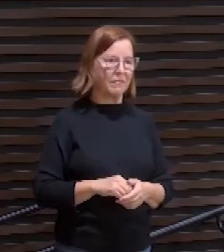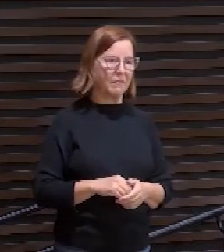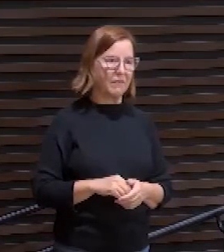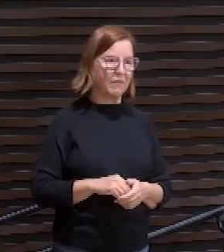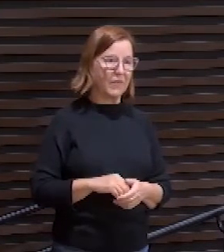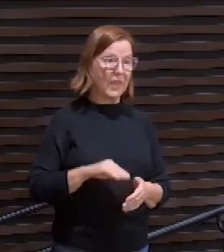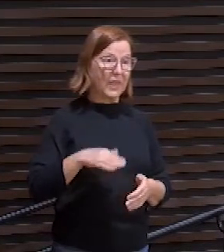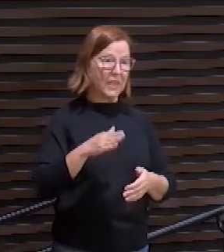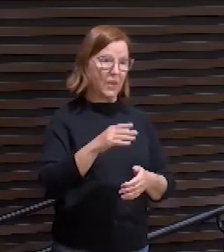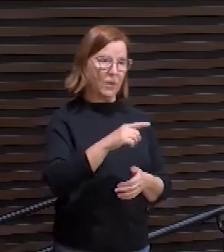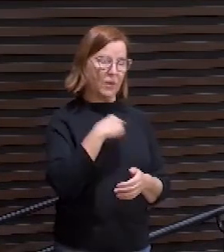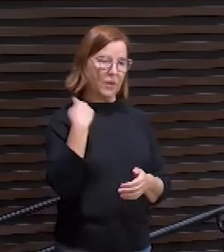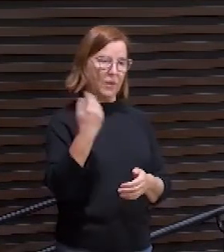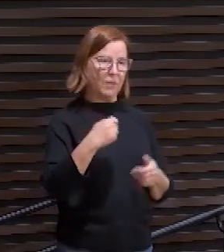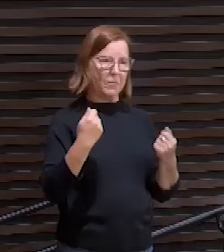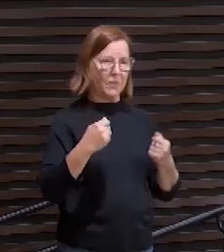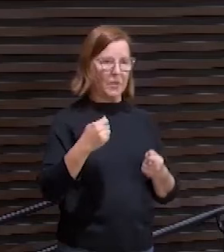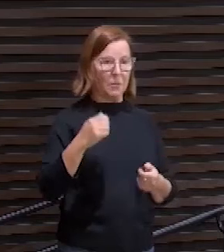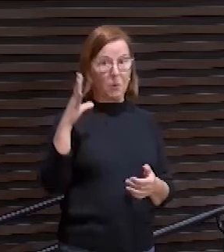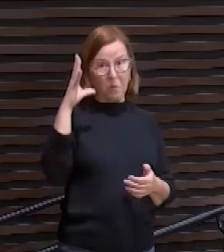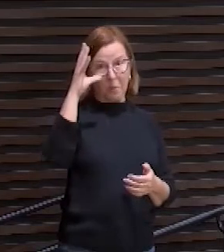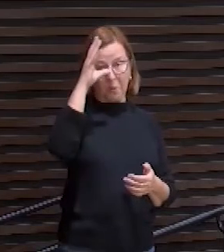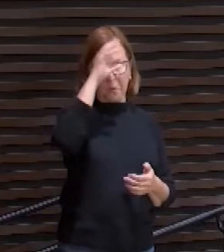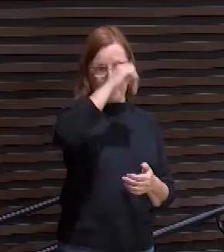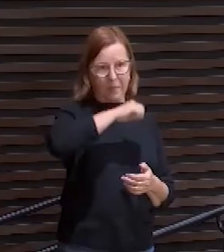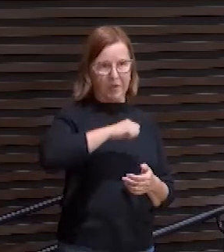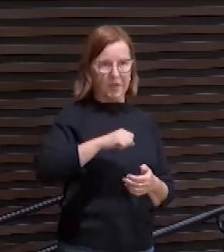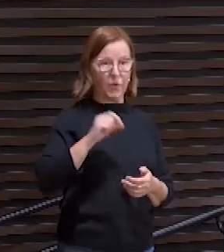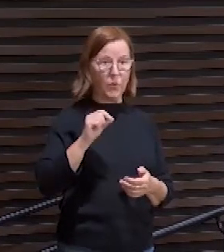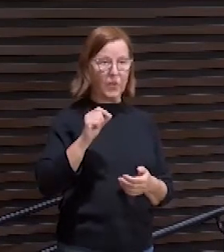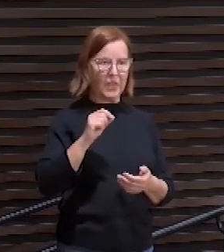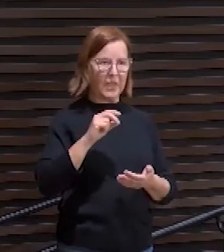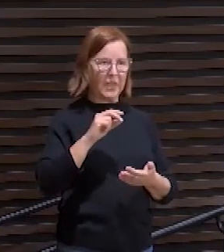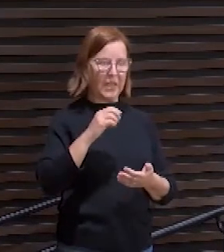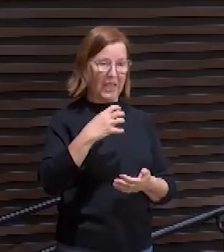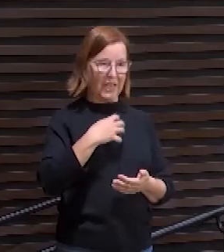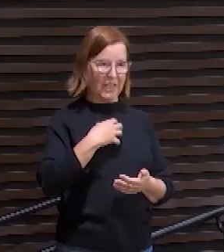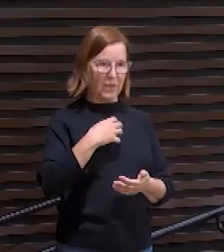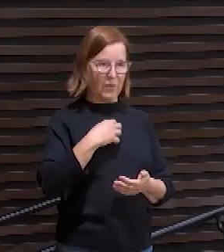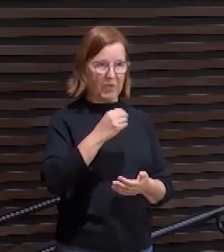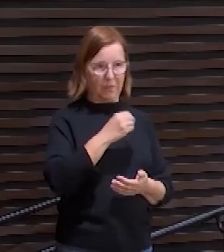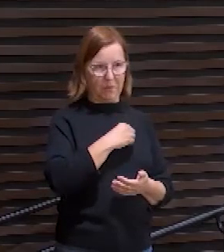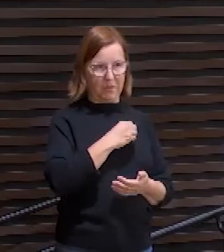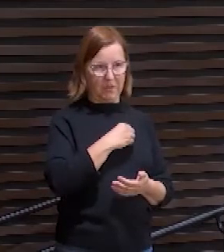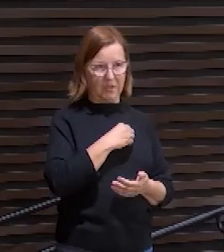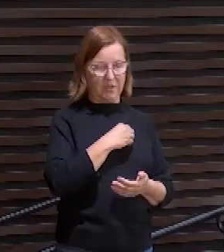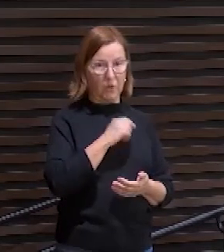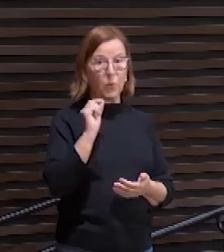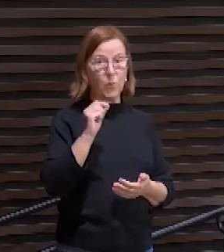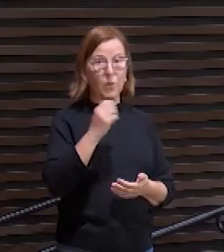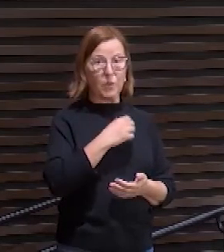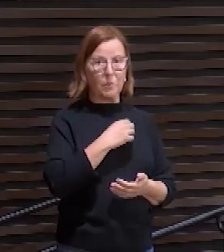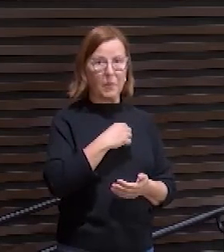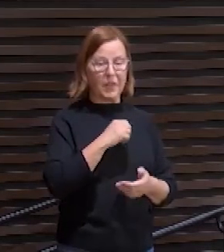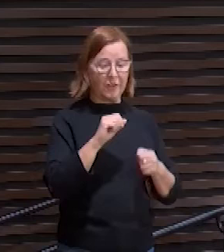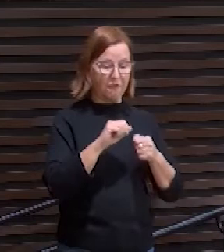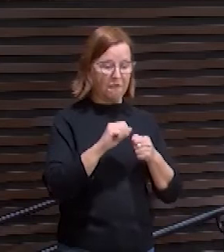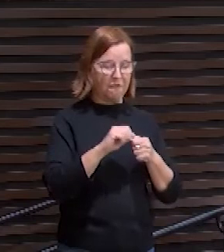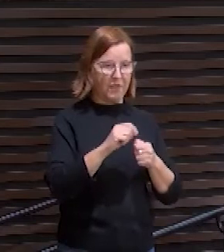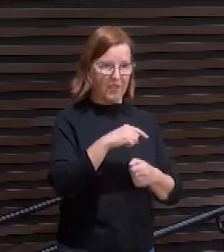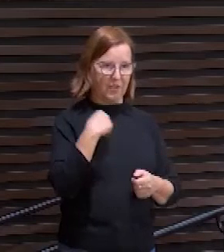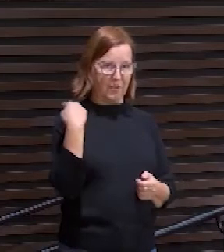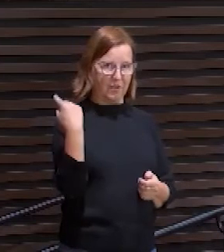nós temos que compreender aqui o que a natureza pecadora, o que o pecado fez em nós.